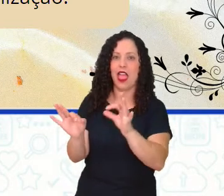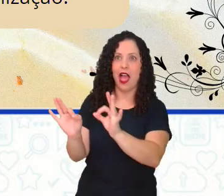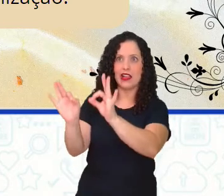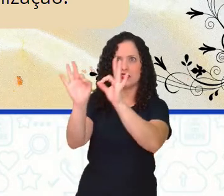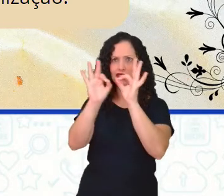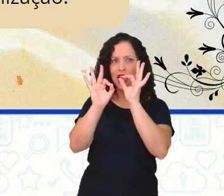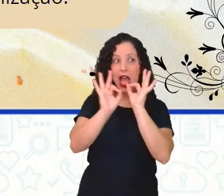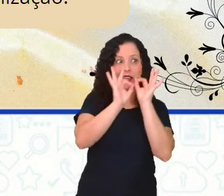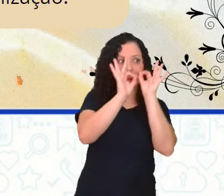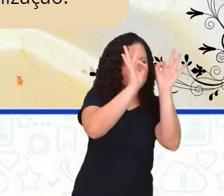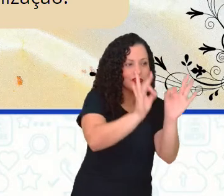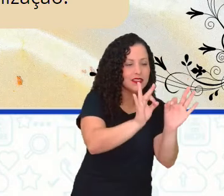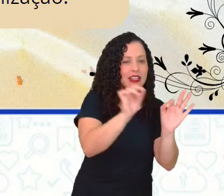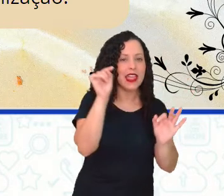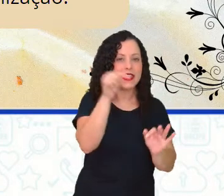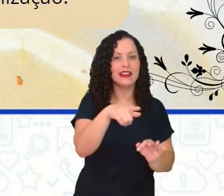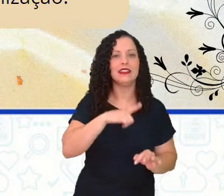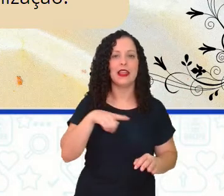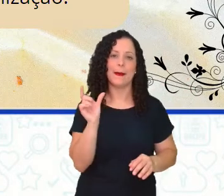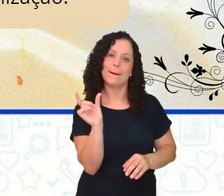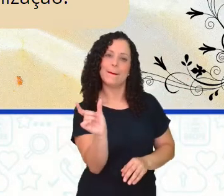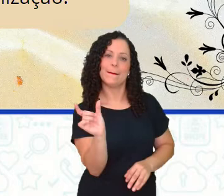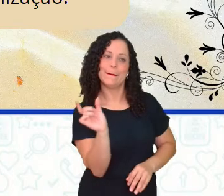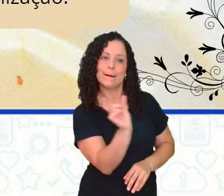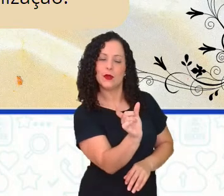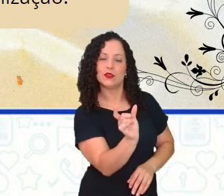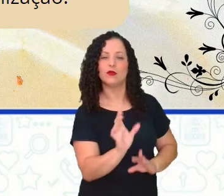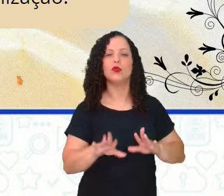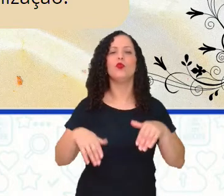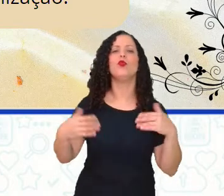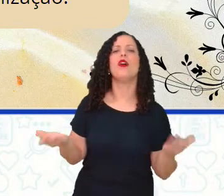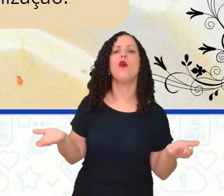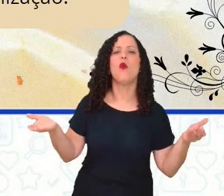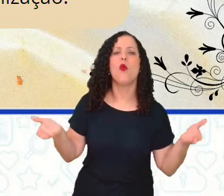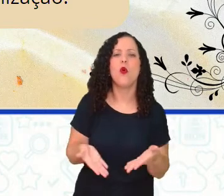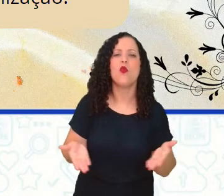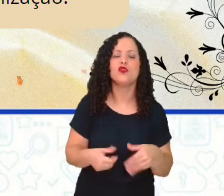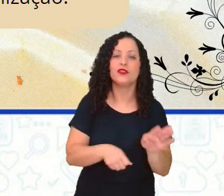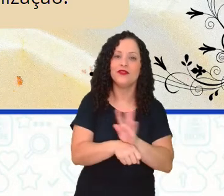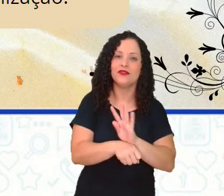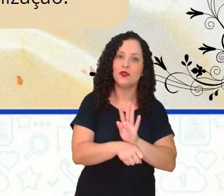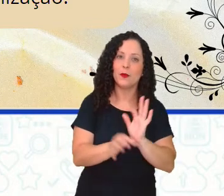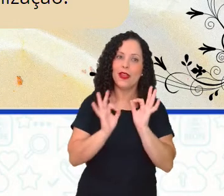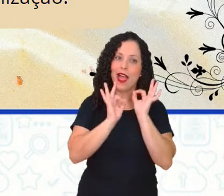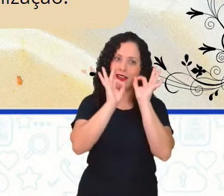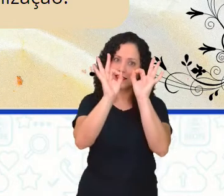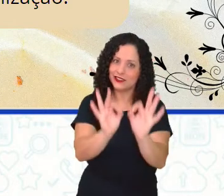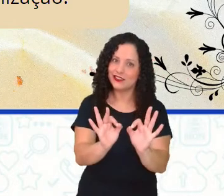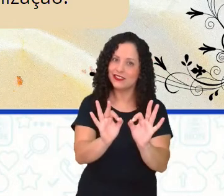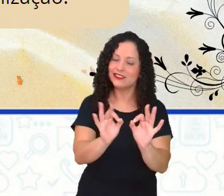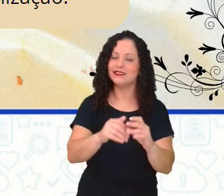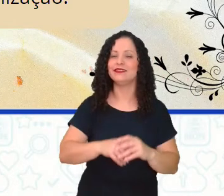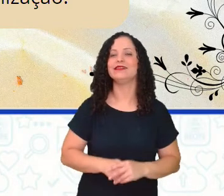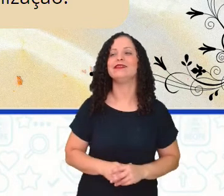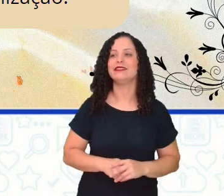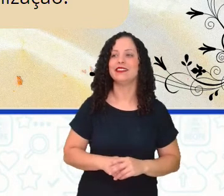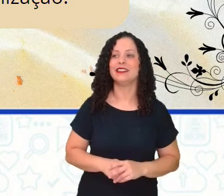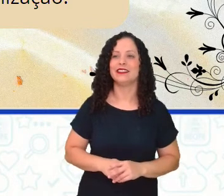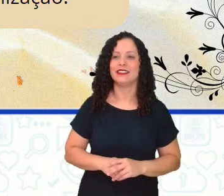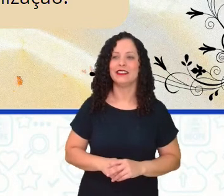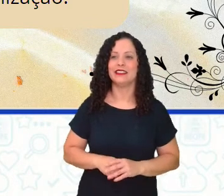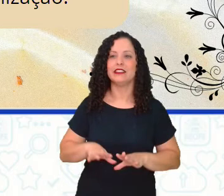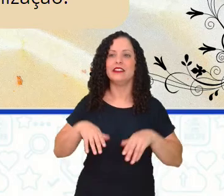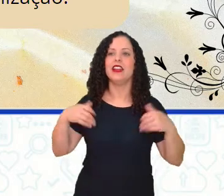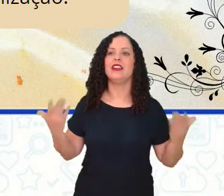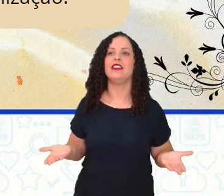tem preposição. Então, que tal assistirmos ao filme hoje? Não é assistir o filme, é assistir